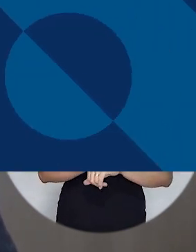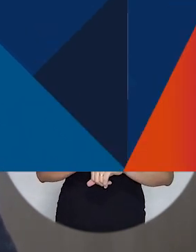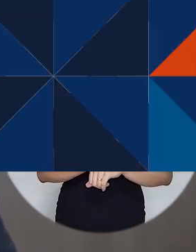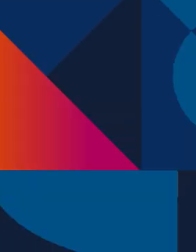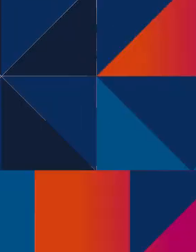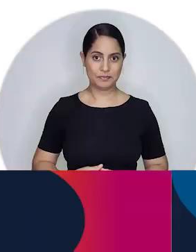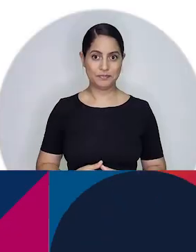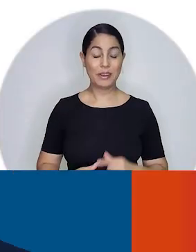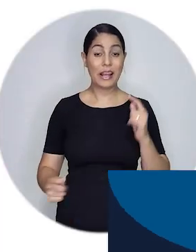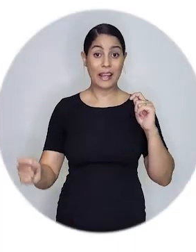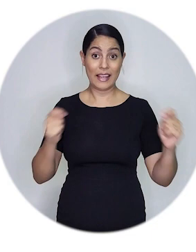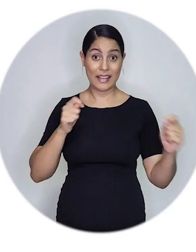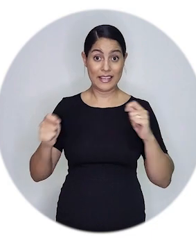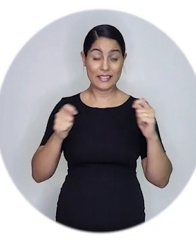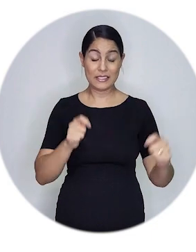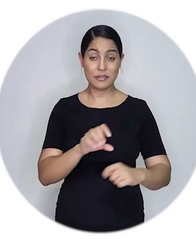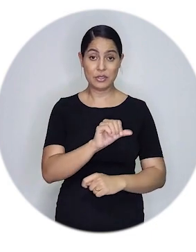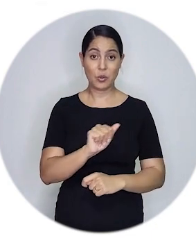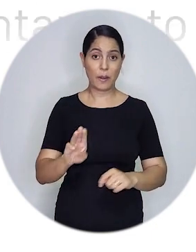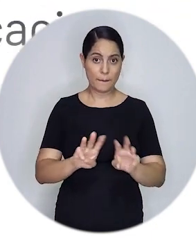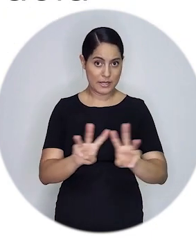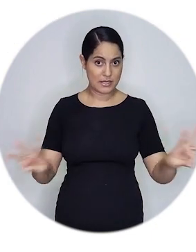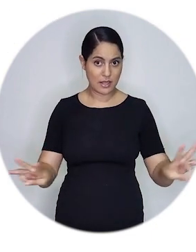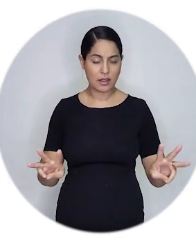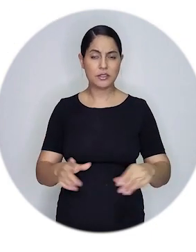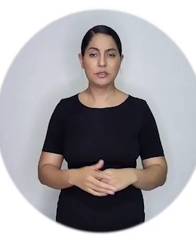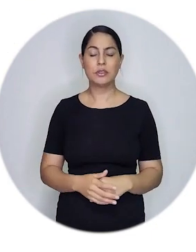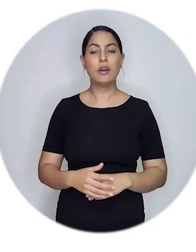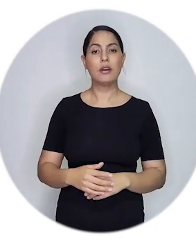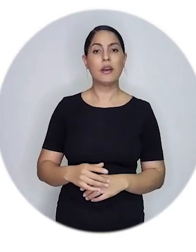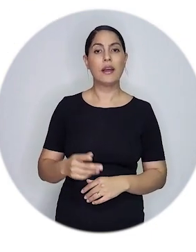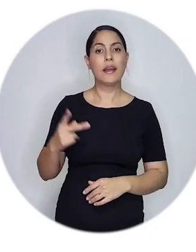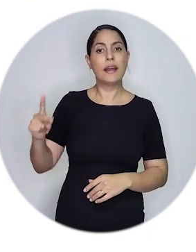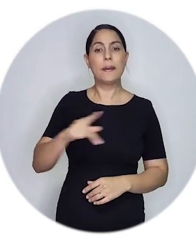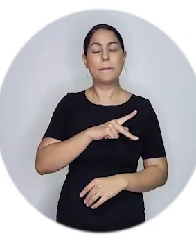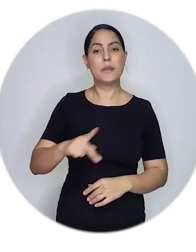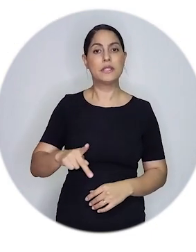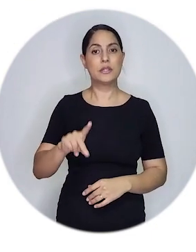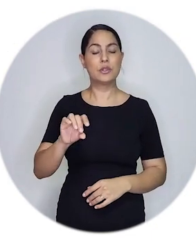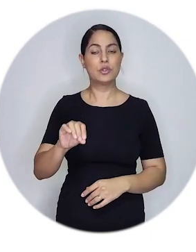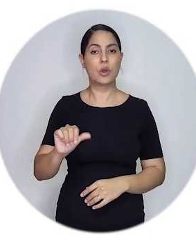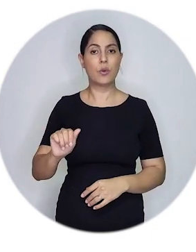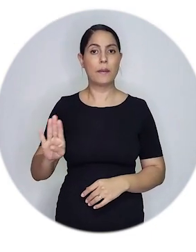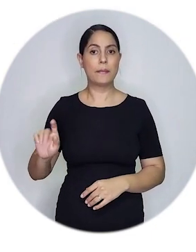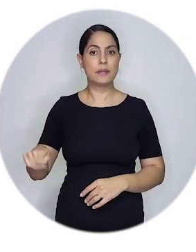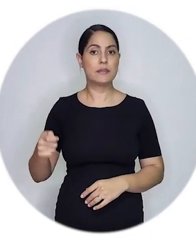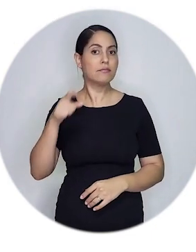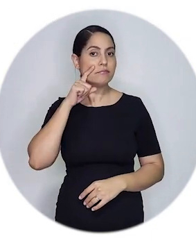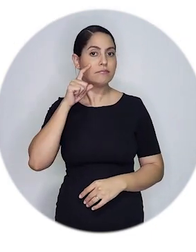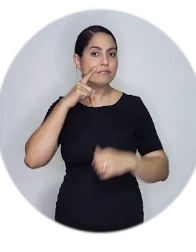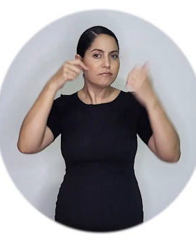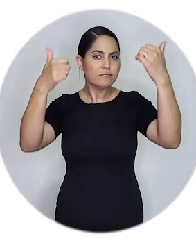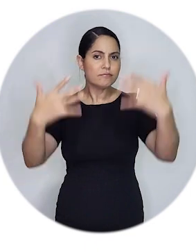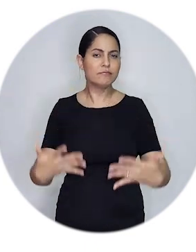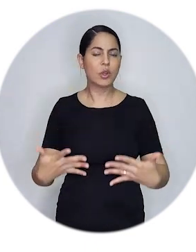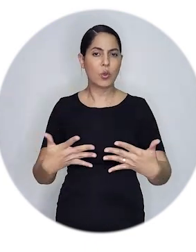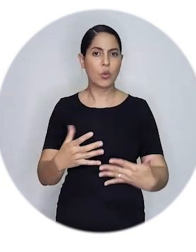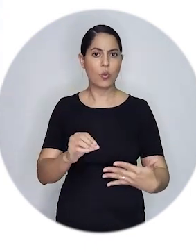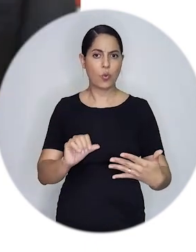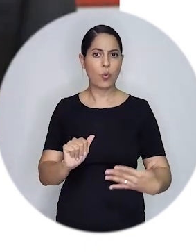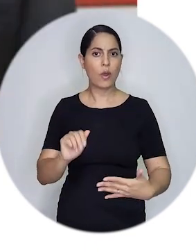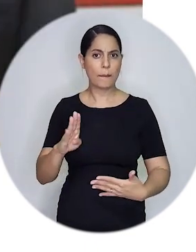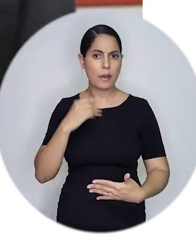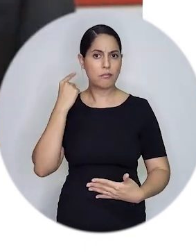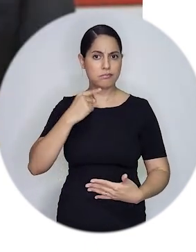classe. Em entrevista ao site da OAB, o presidente da Ordem, Beto Simonetti, exaltou o pioneirismo da